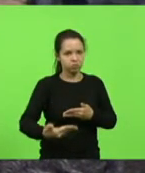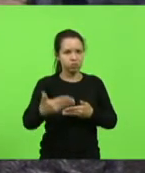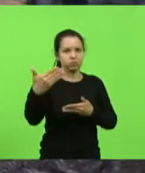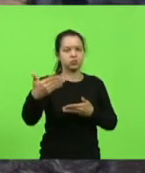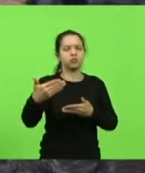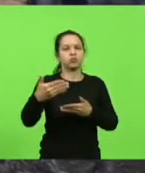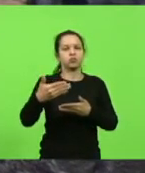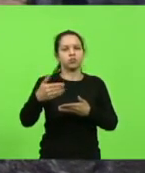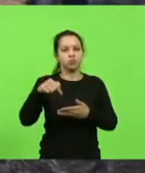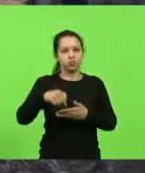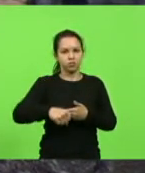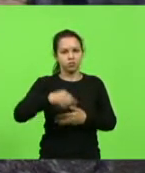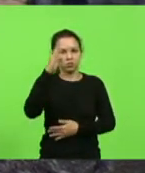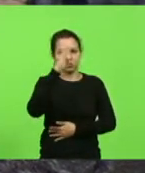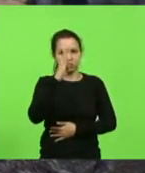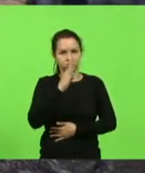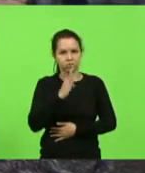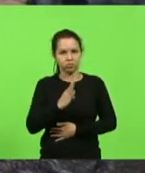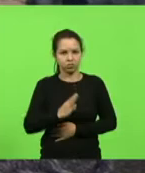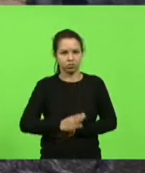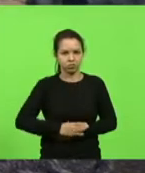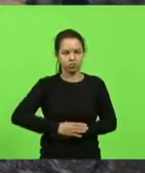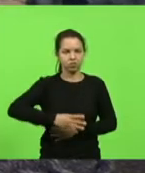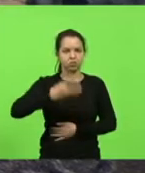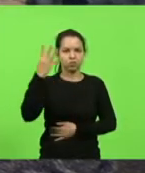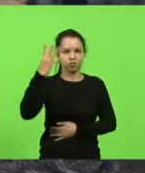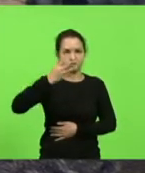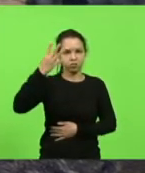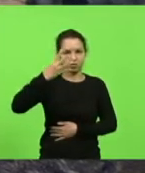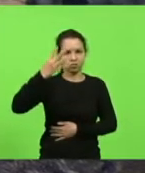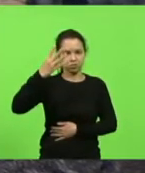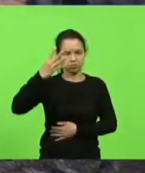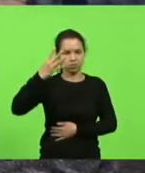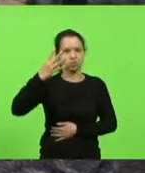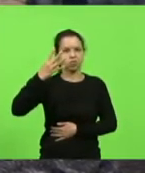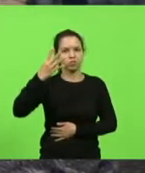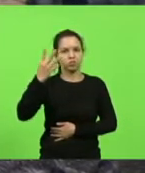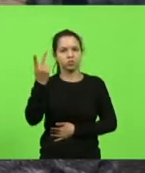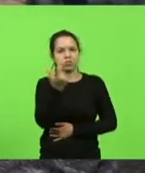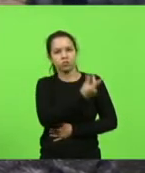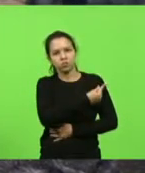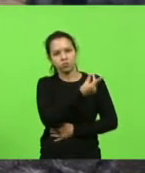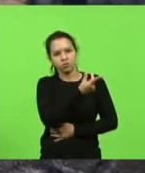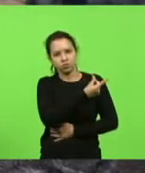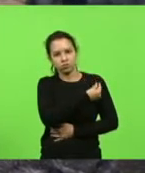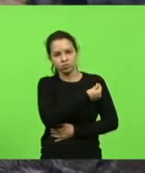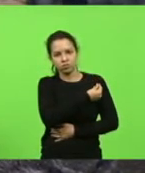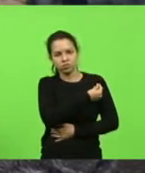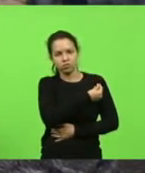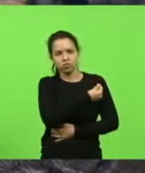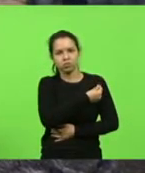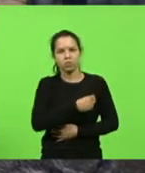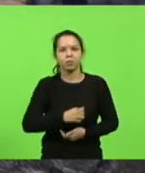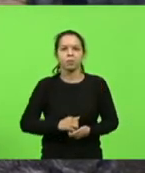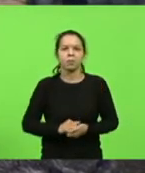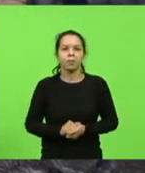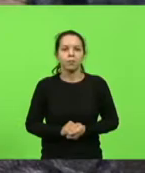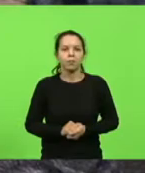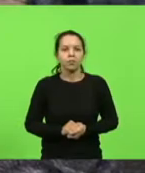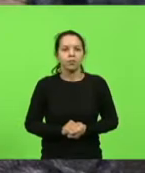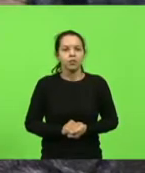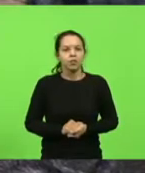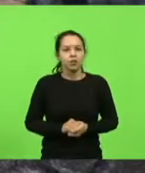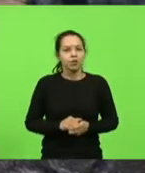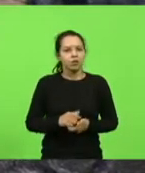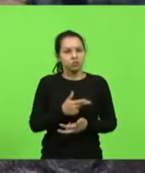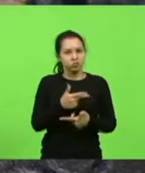na quarta posição do mundo. Na quarta posição do mundo. Quando em várias outras questões, desde o saneamento